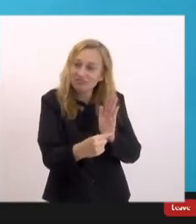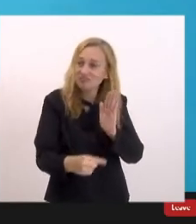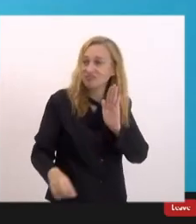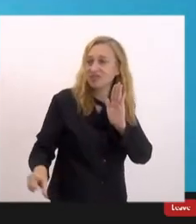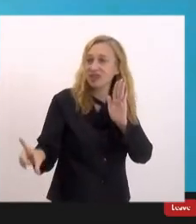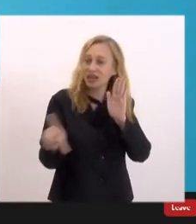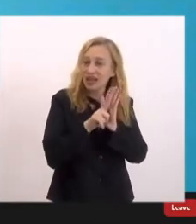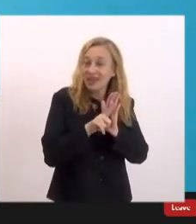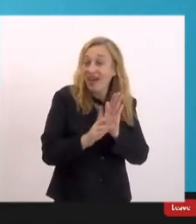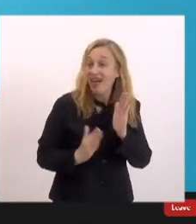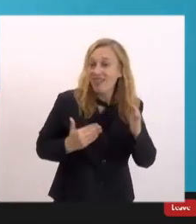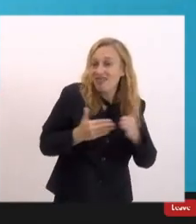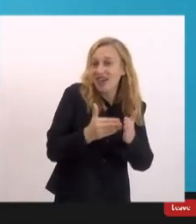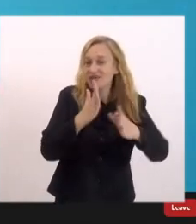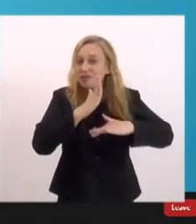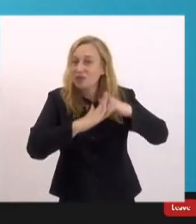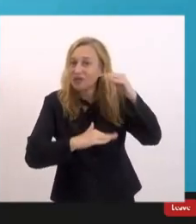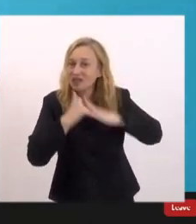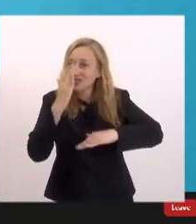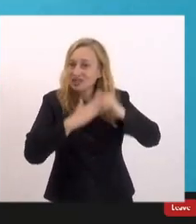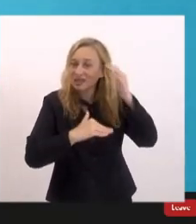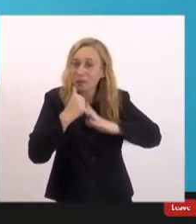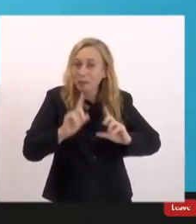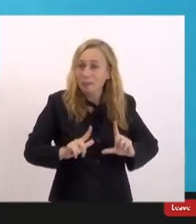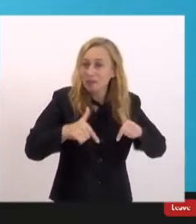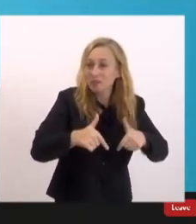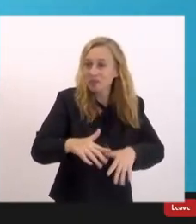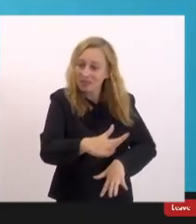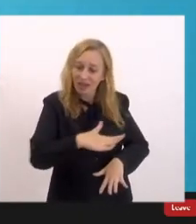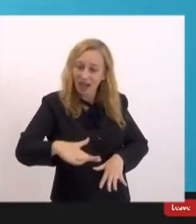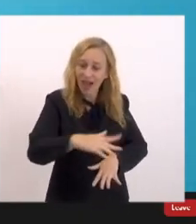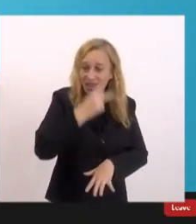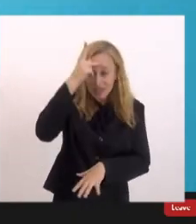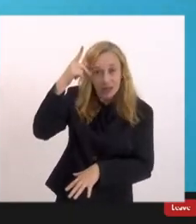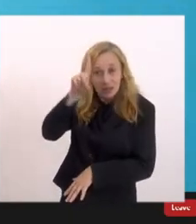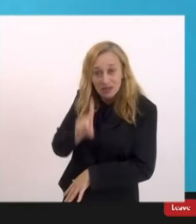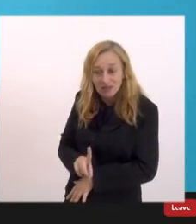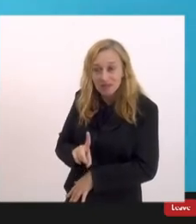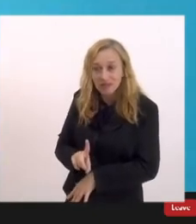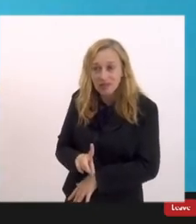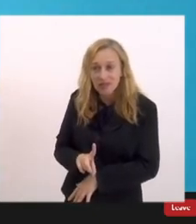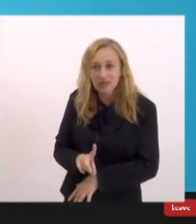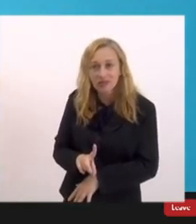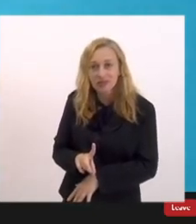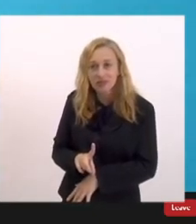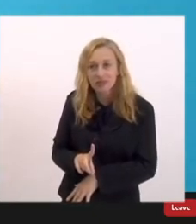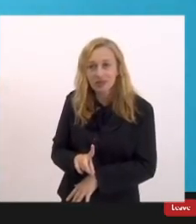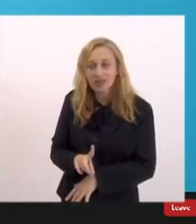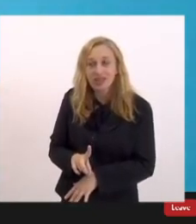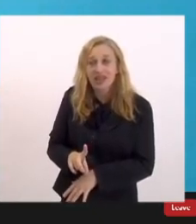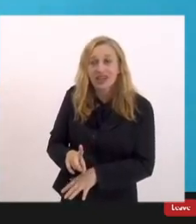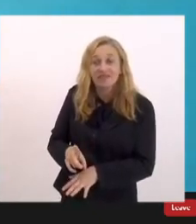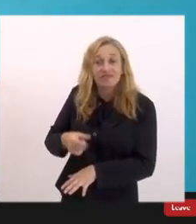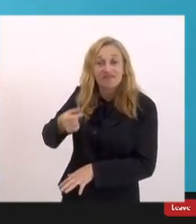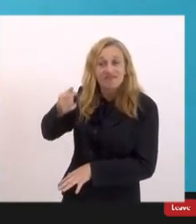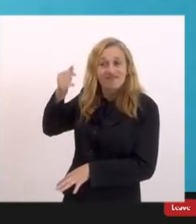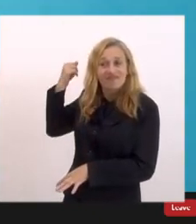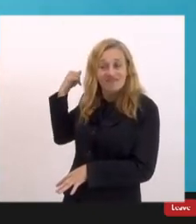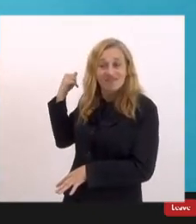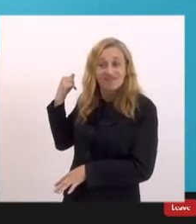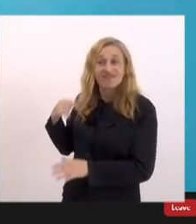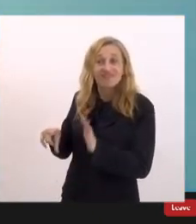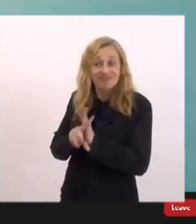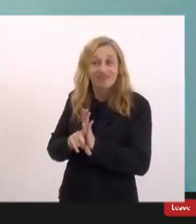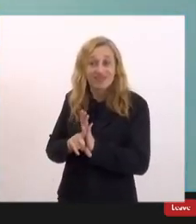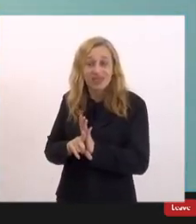até profissionais, para atuar com as pessoas com deficiência, com uma nomenclatura antiga, mas isso